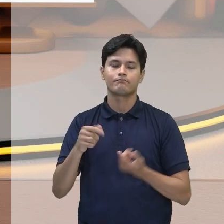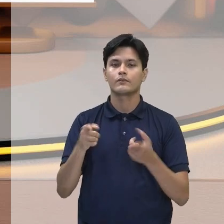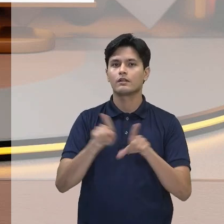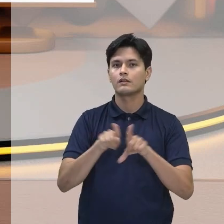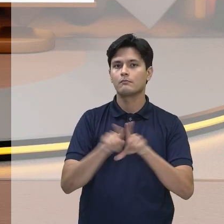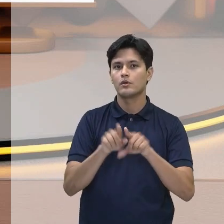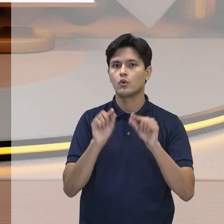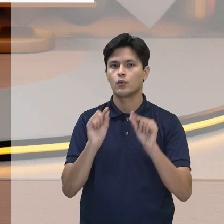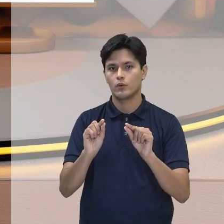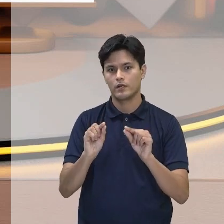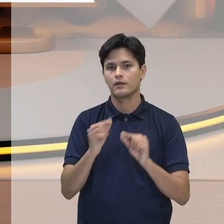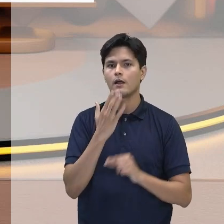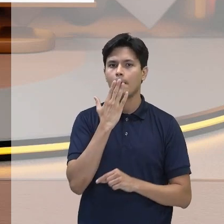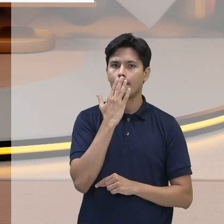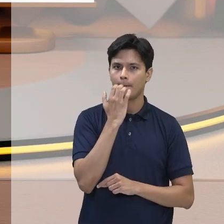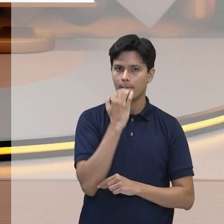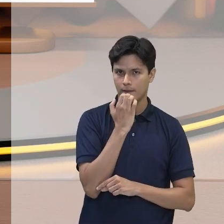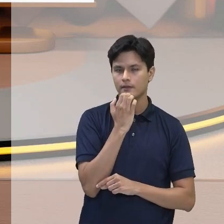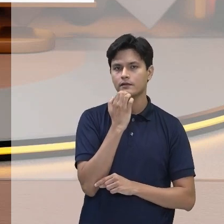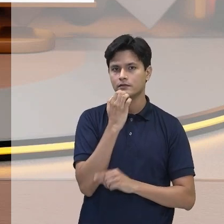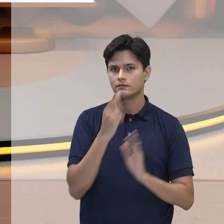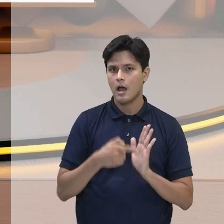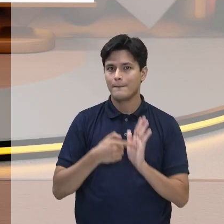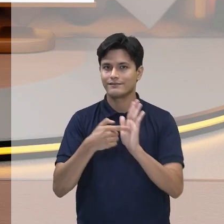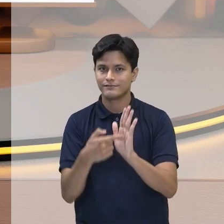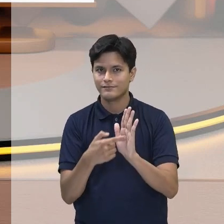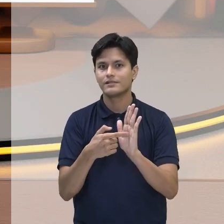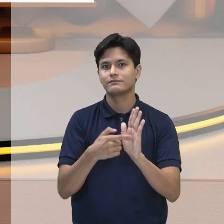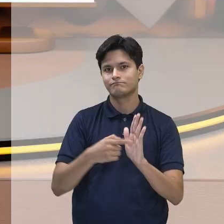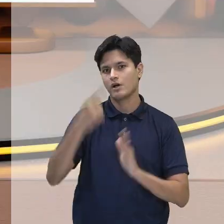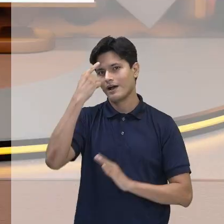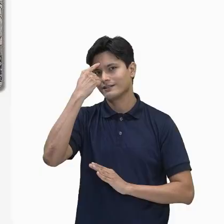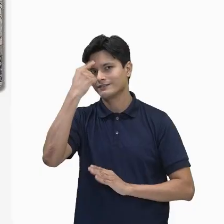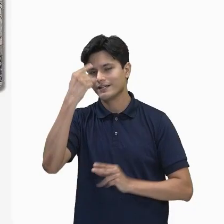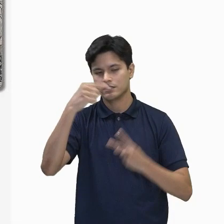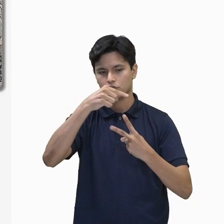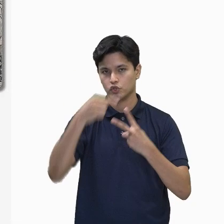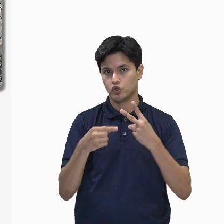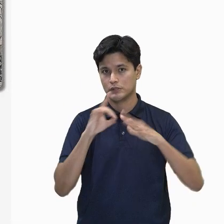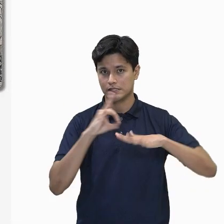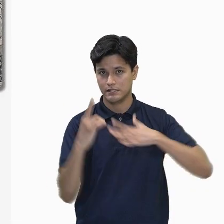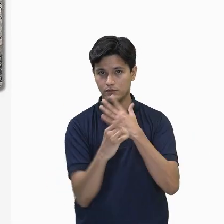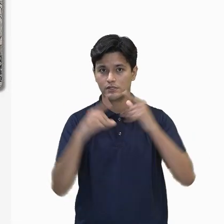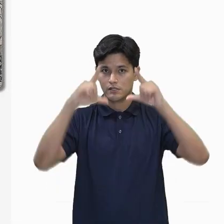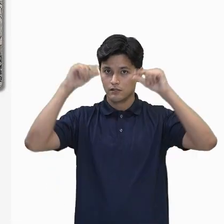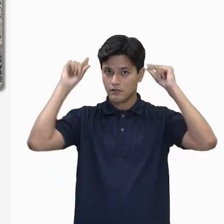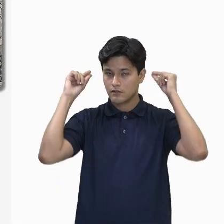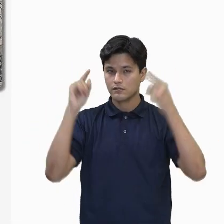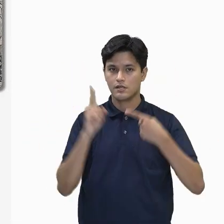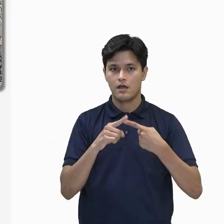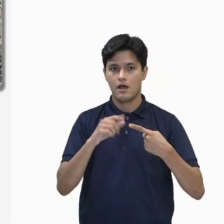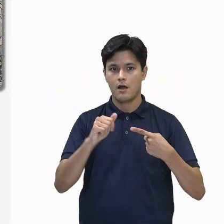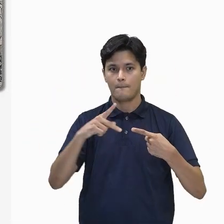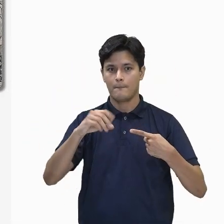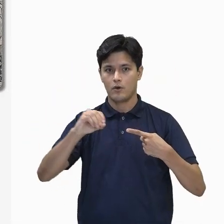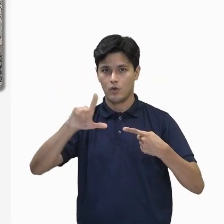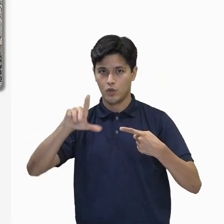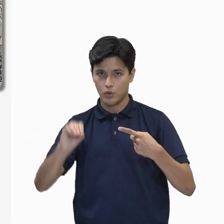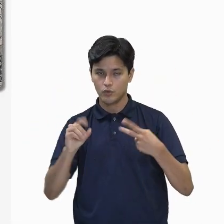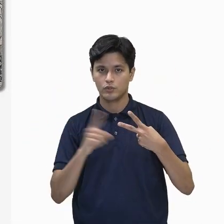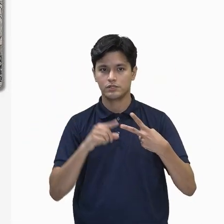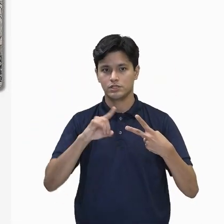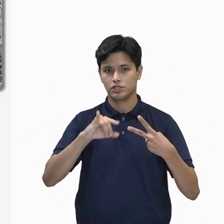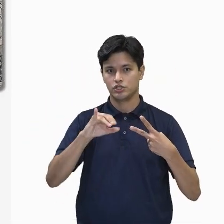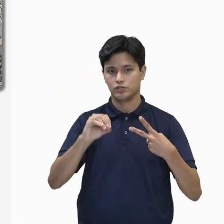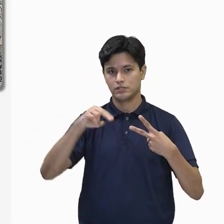exemplo, a ideia de dois deuses gregos, Apolo e Dionísio. É por isso que o pensamento dele ele vai falar, isso é